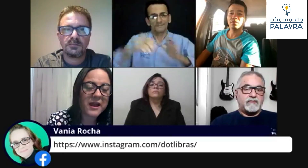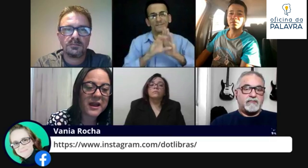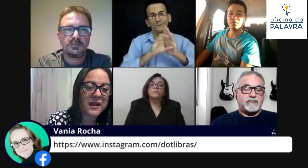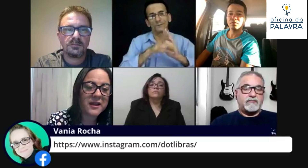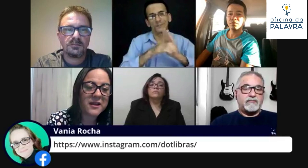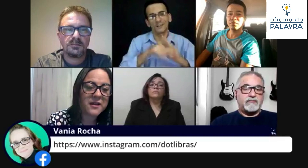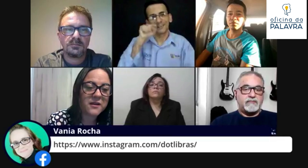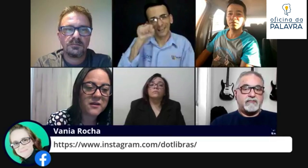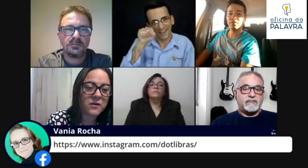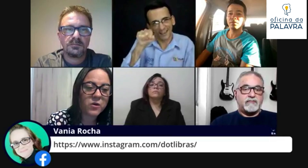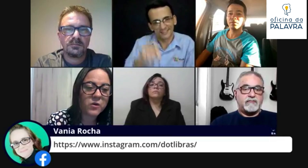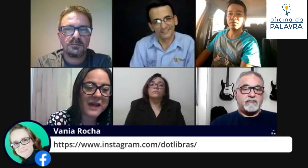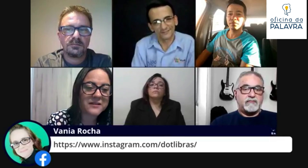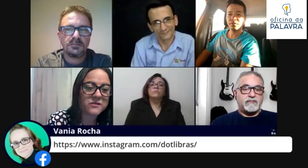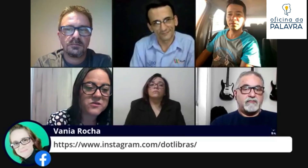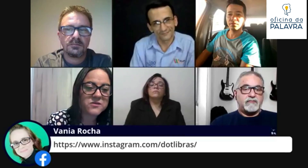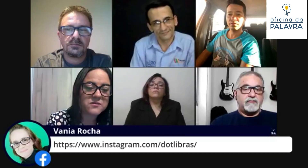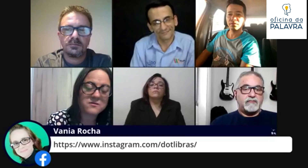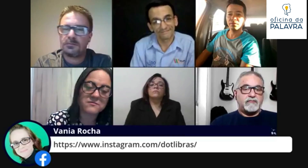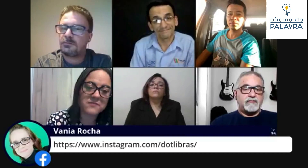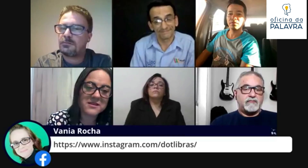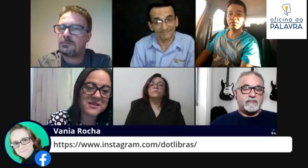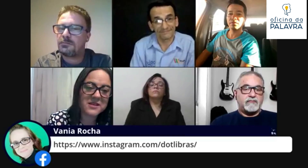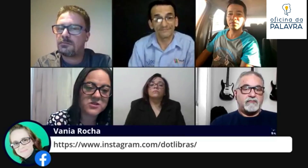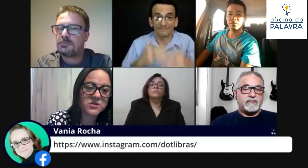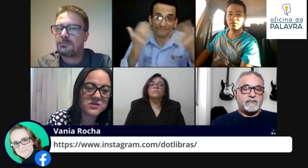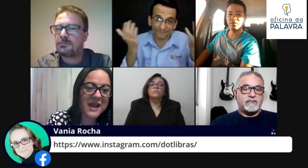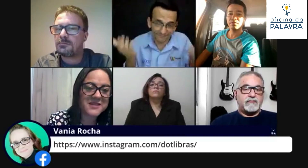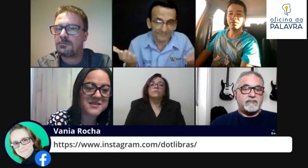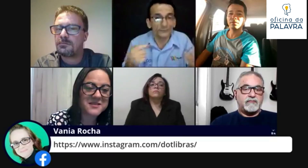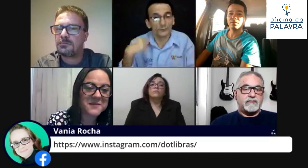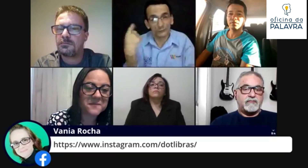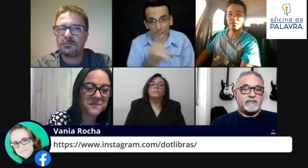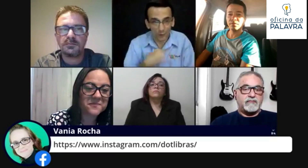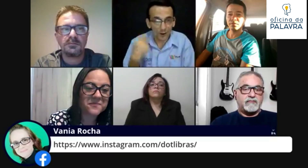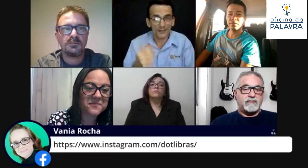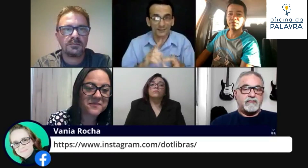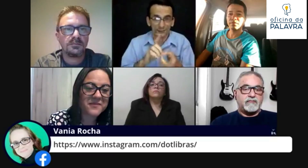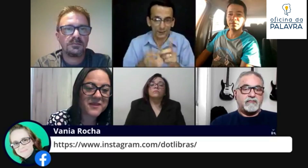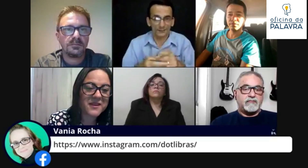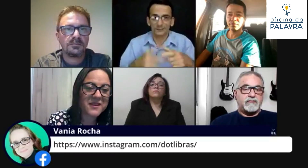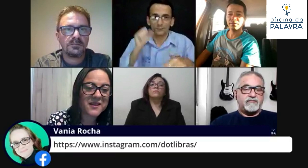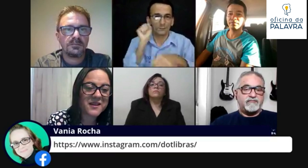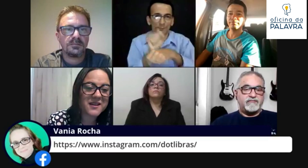então, colocada nas redes sociais.